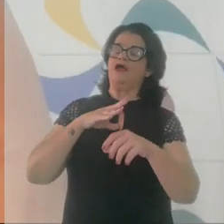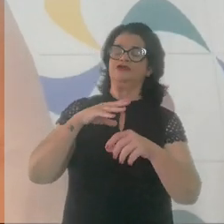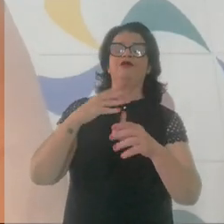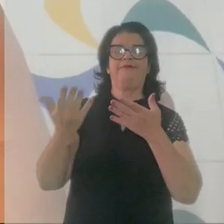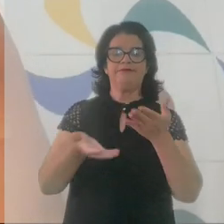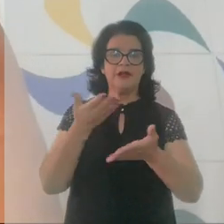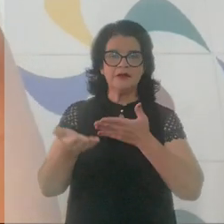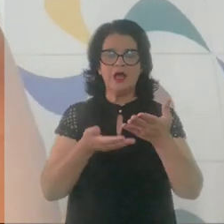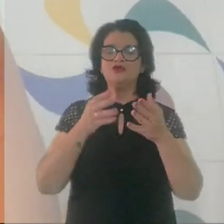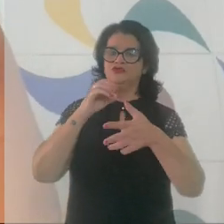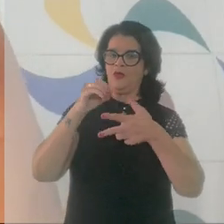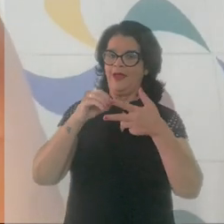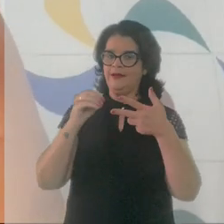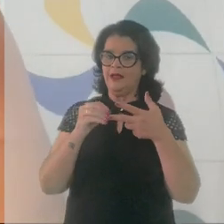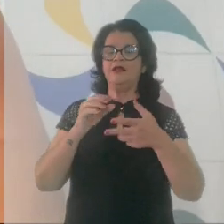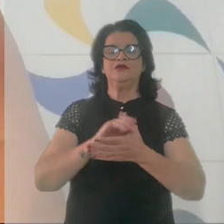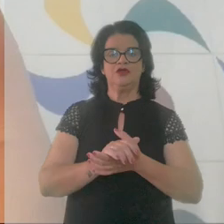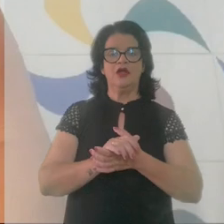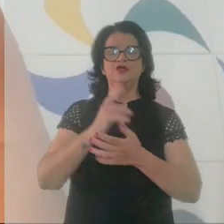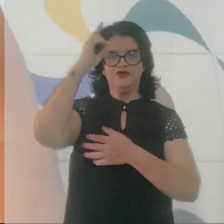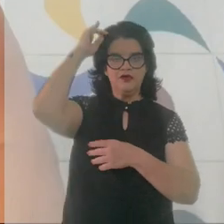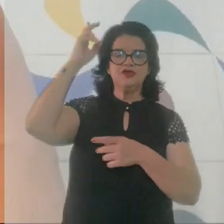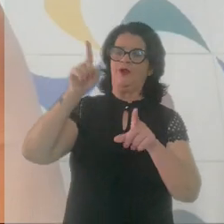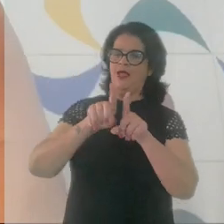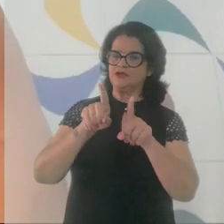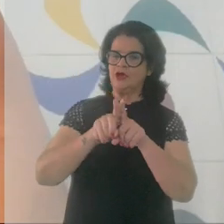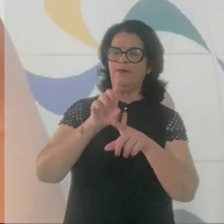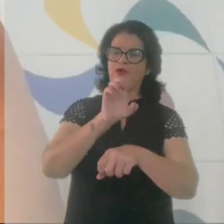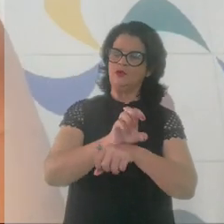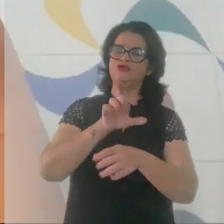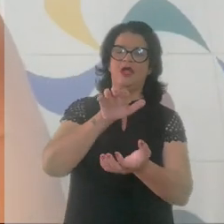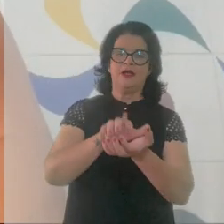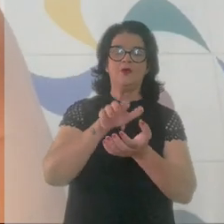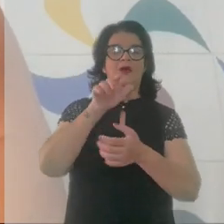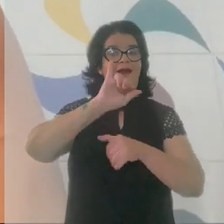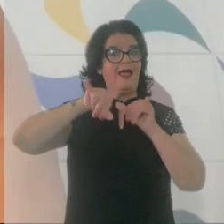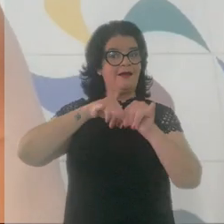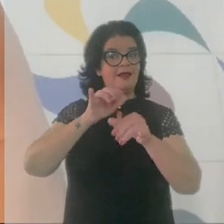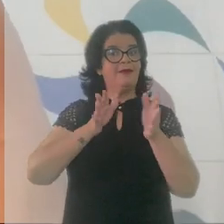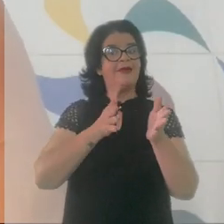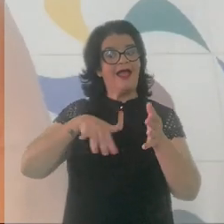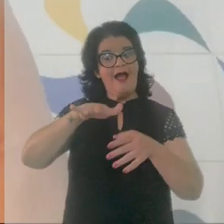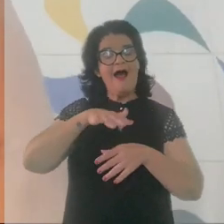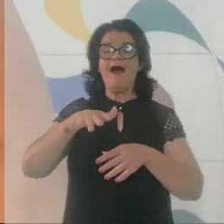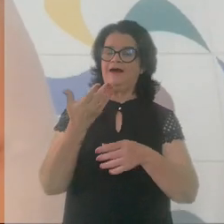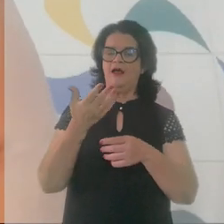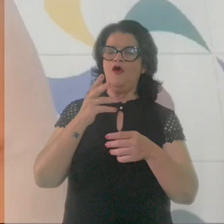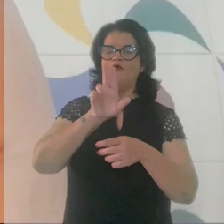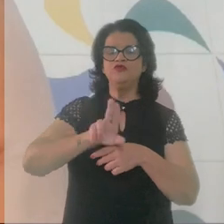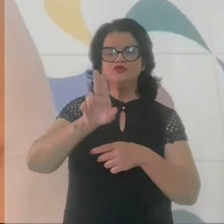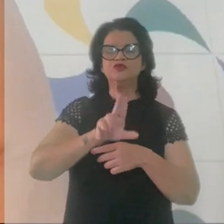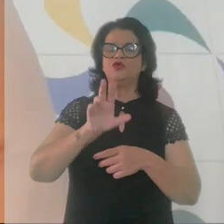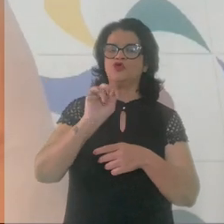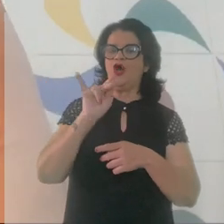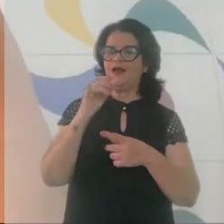Enem e nos vestibulares do estado de Pernambuco, no caso da química, abordando funções